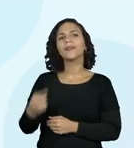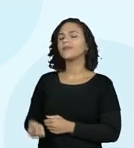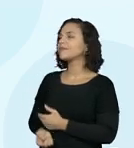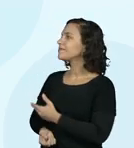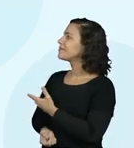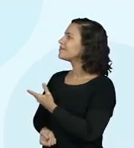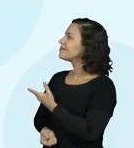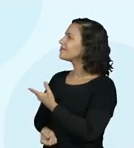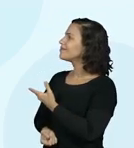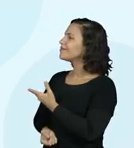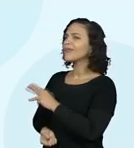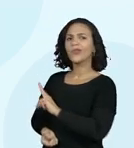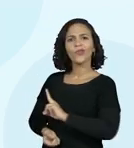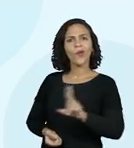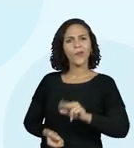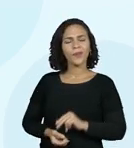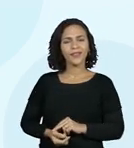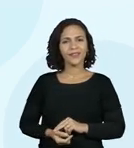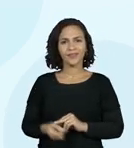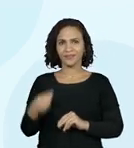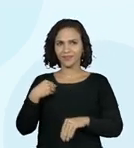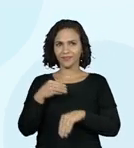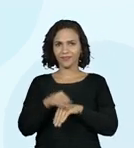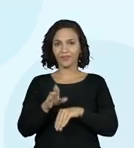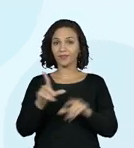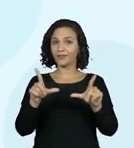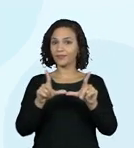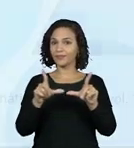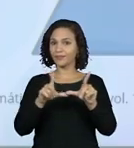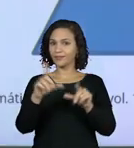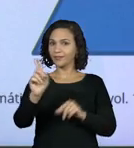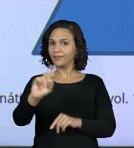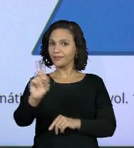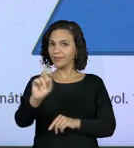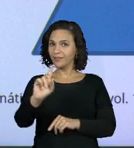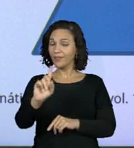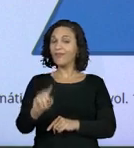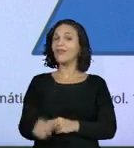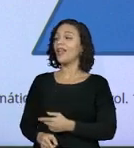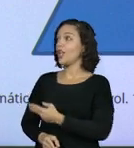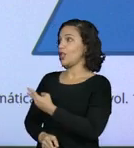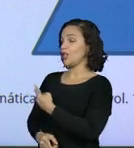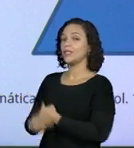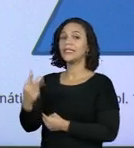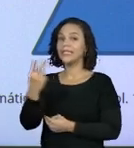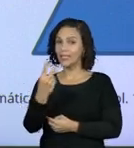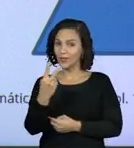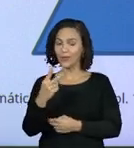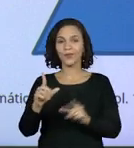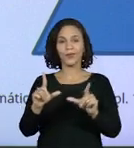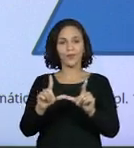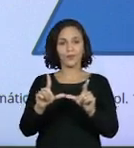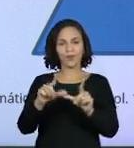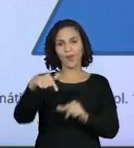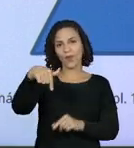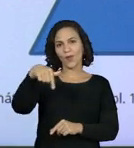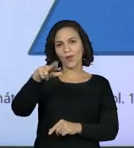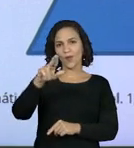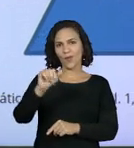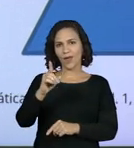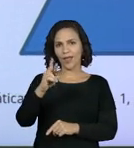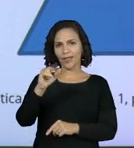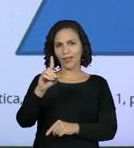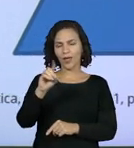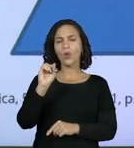número 1? Vou dar uma dica, não é quadrado, porque o quadrado está aqui do lado, ó. Quadrado tem lados iguais. Se não tiver